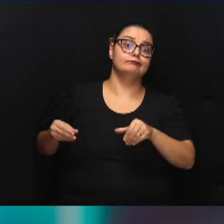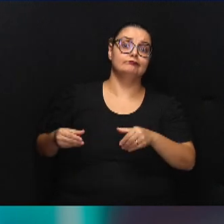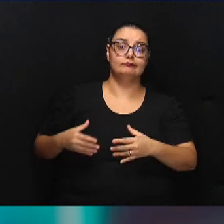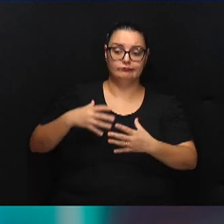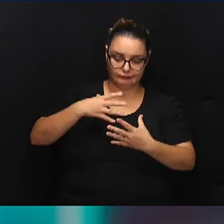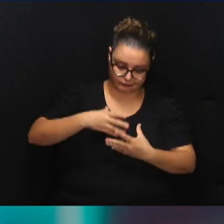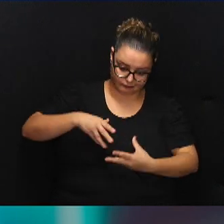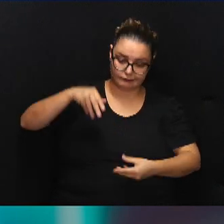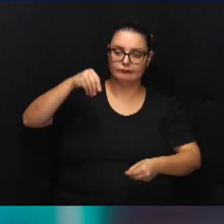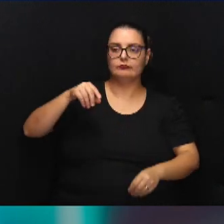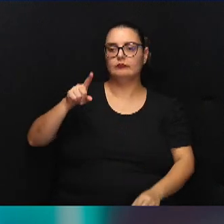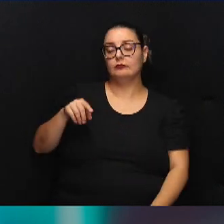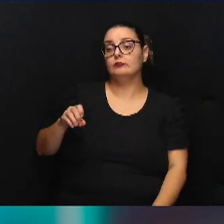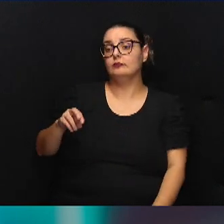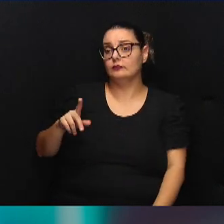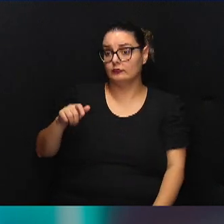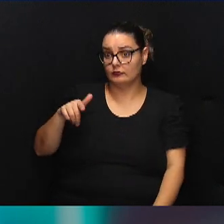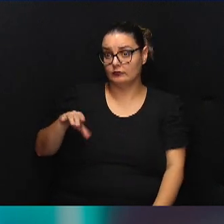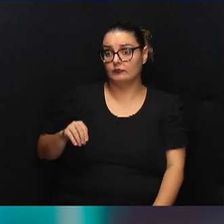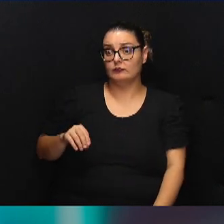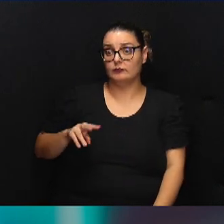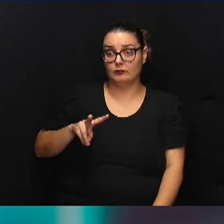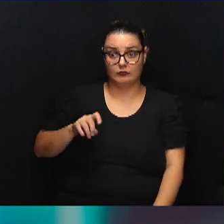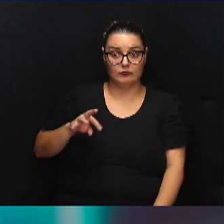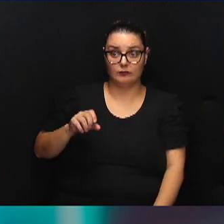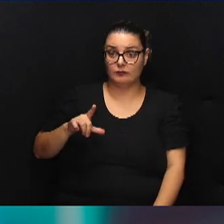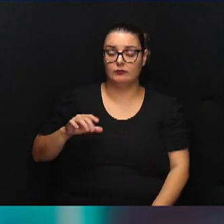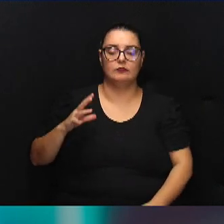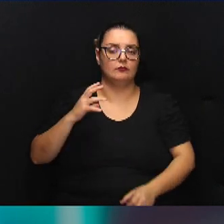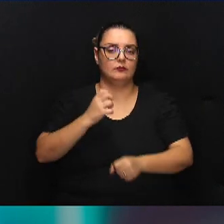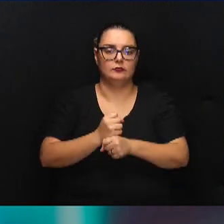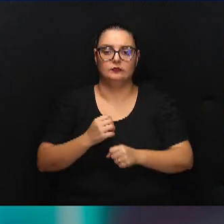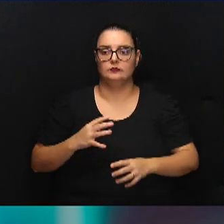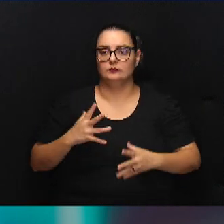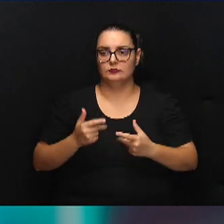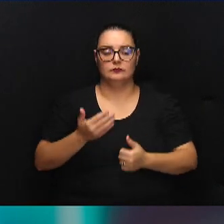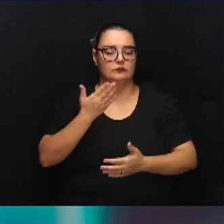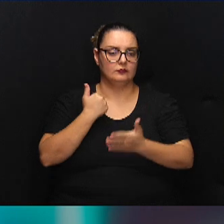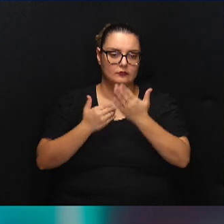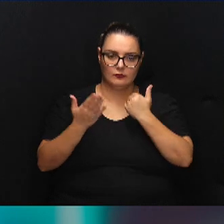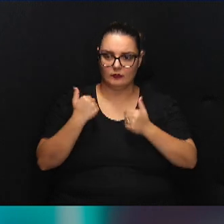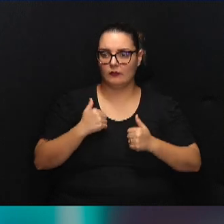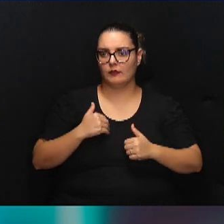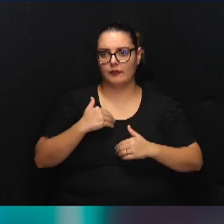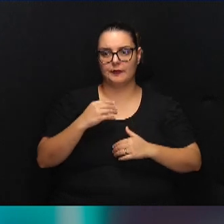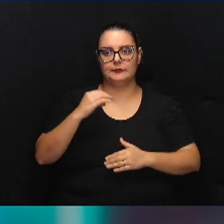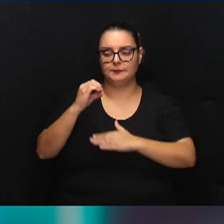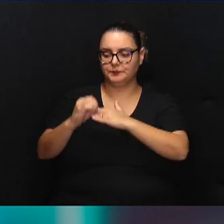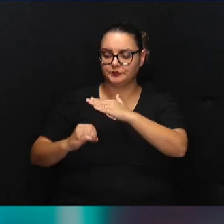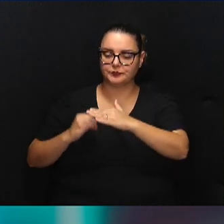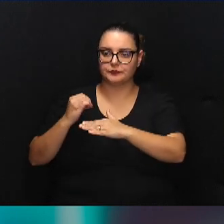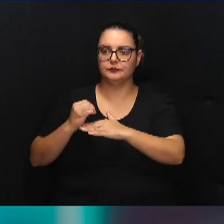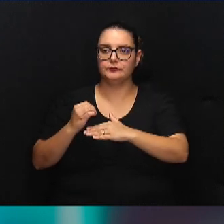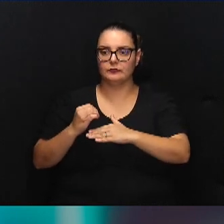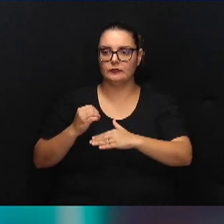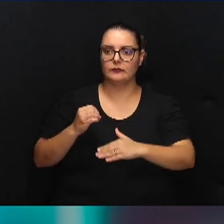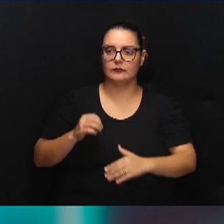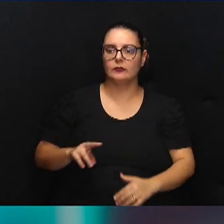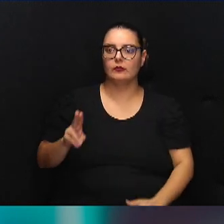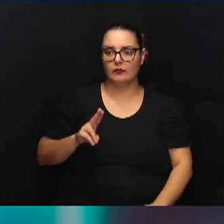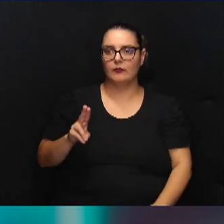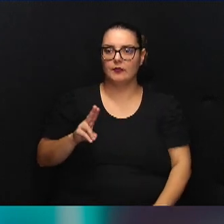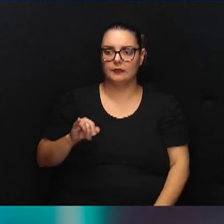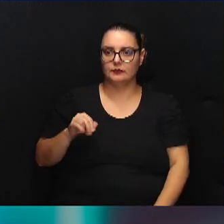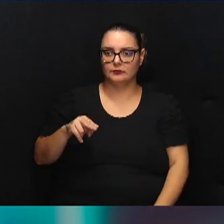órgão vital, né, que calcula tudo que você consome ao longo das 24 horas e aplica insulina